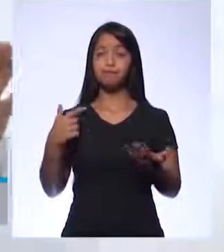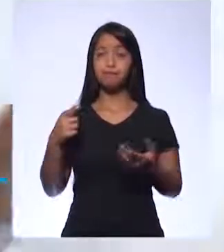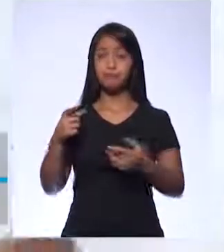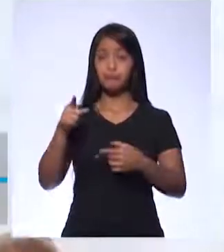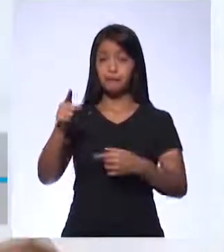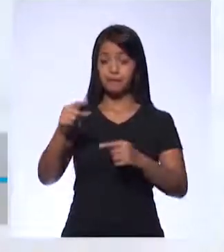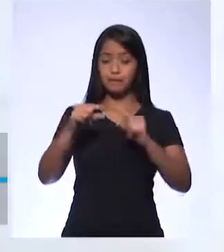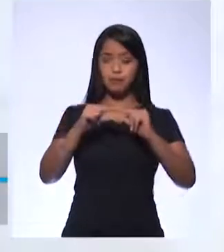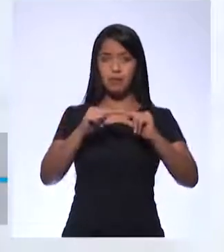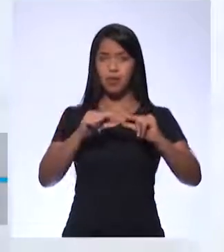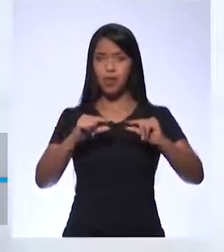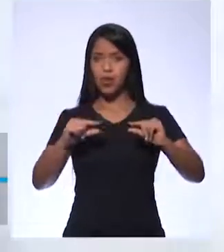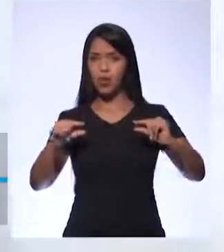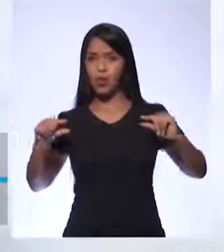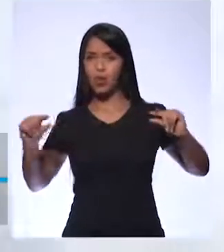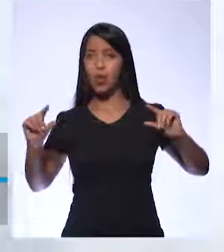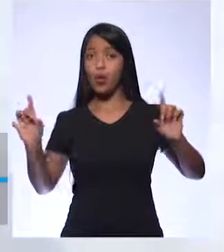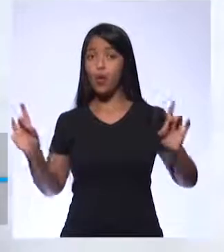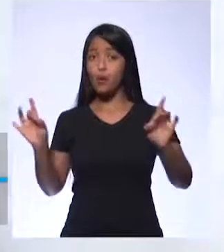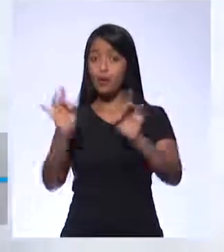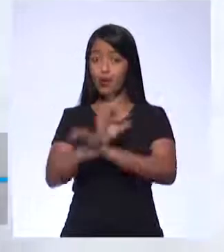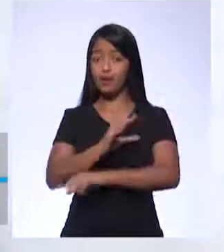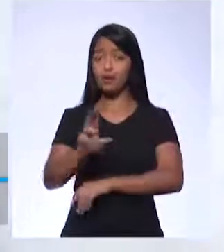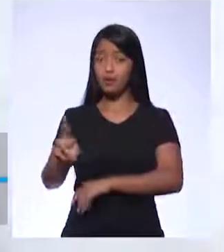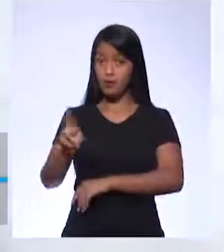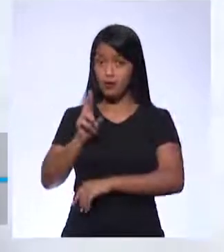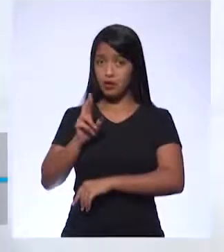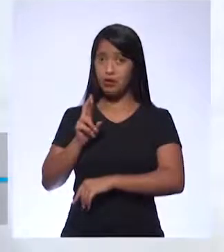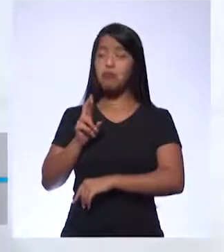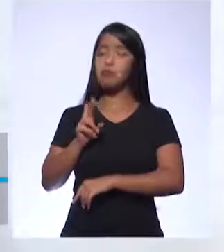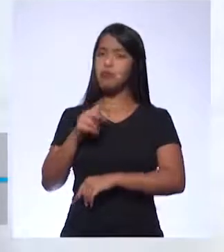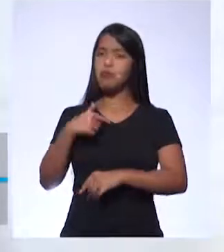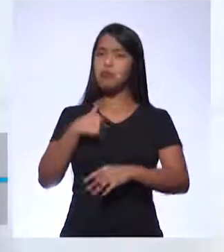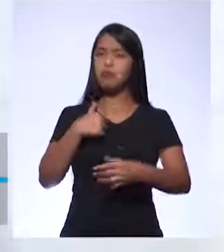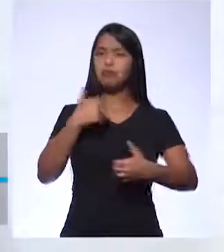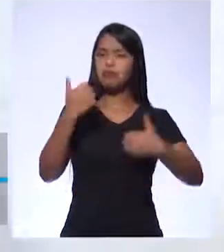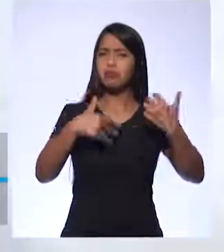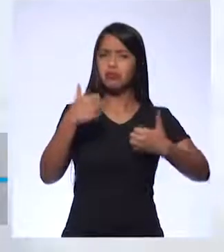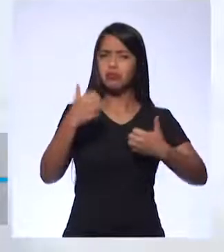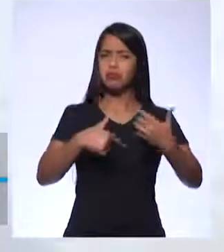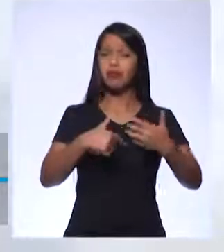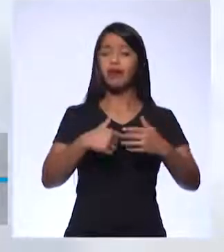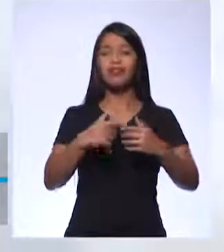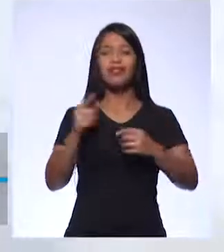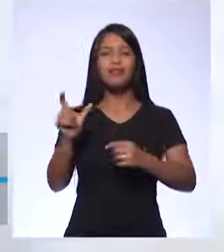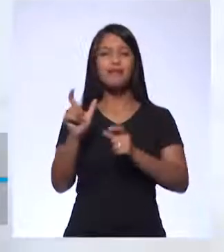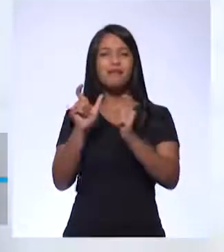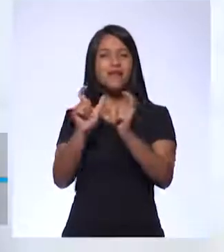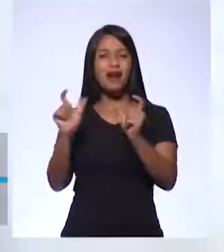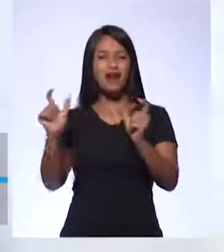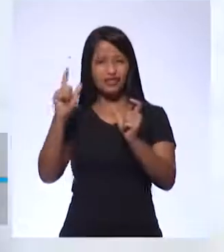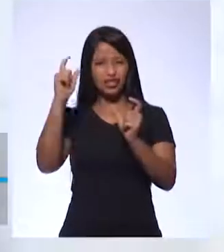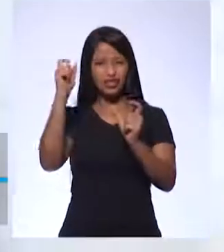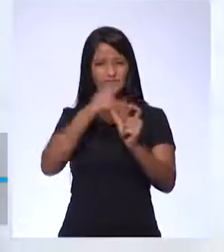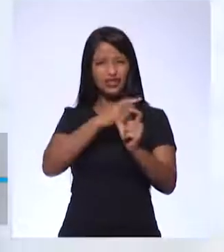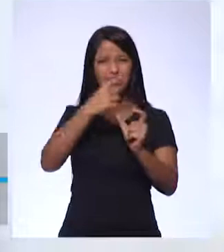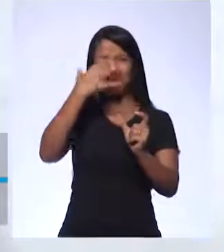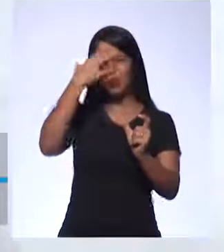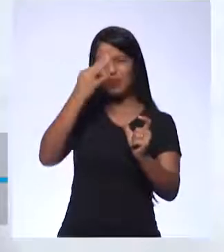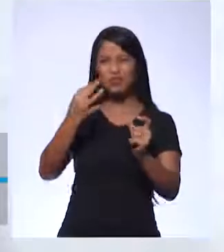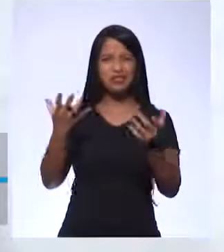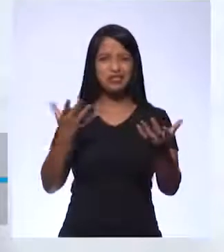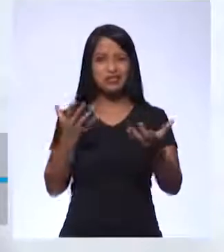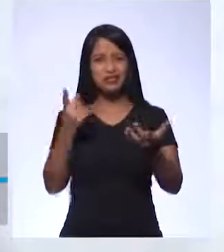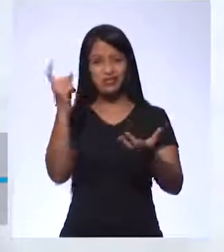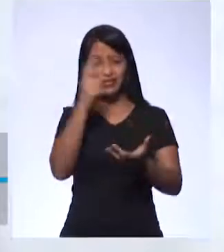resposta completa, porque assim, trouxe alguns termos que eu acho que para alguns vai ser difícil entender, então a gente já aproveita e já dá a aula